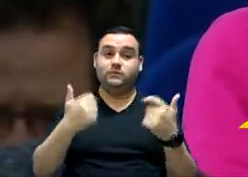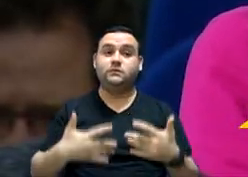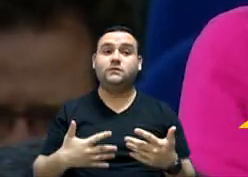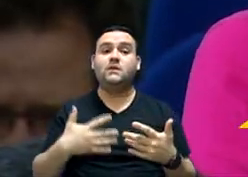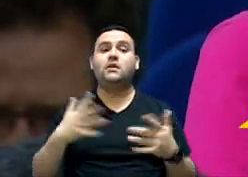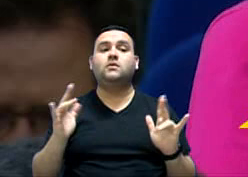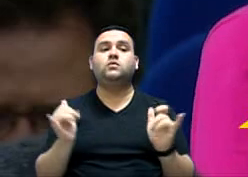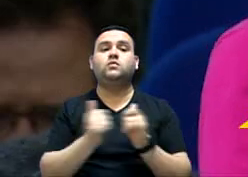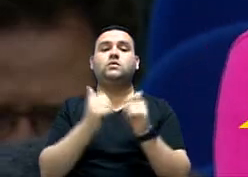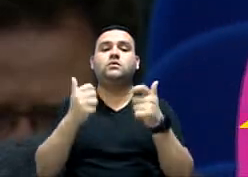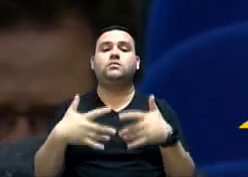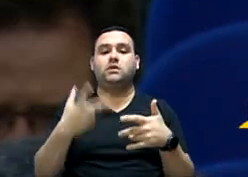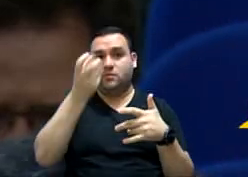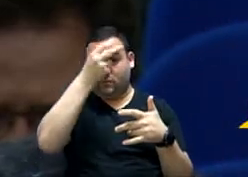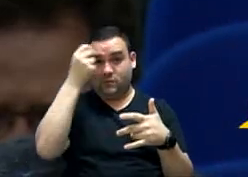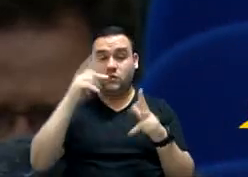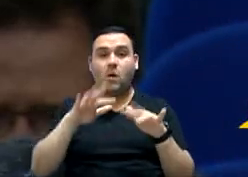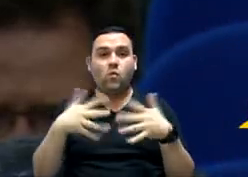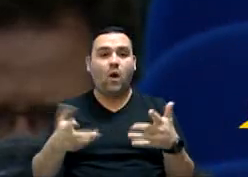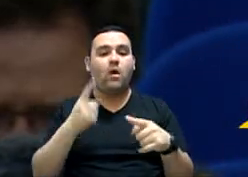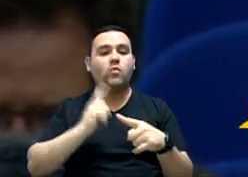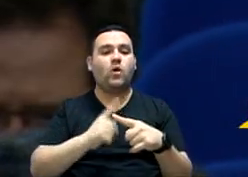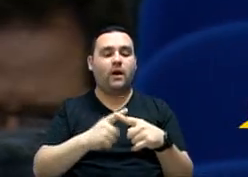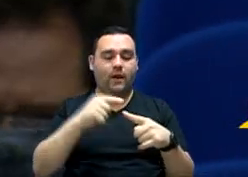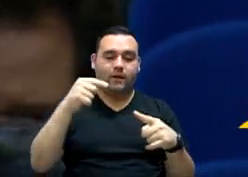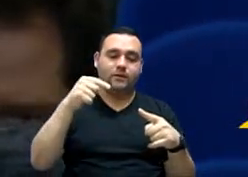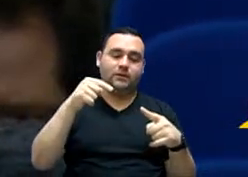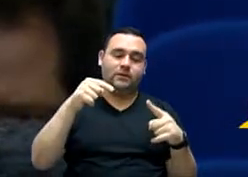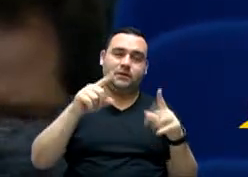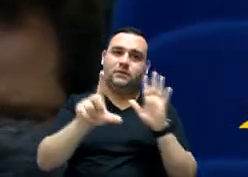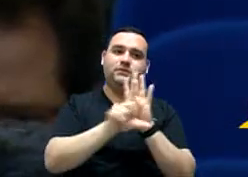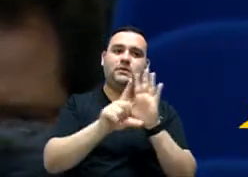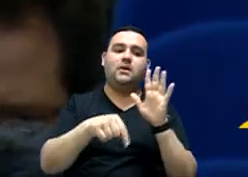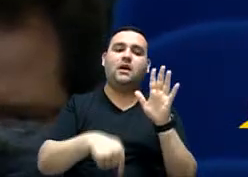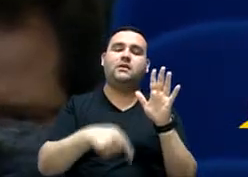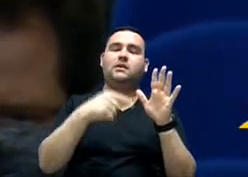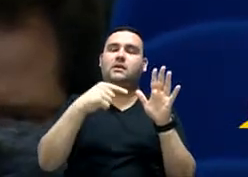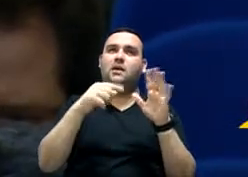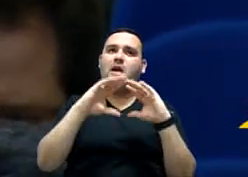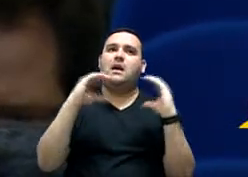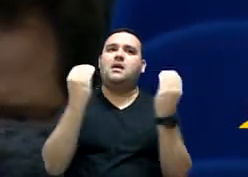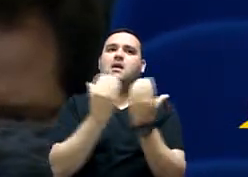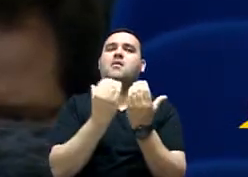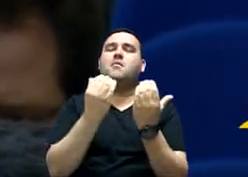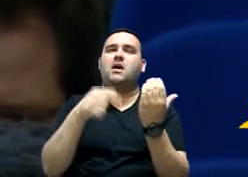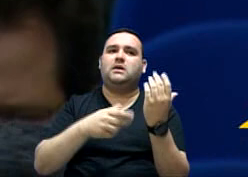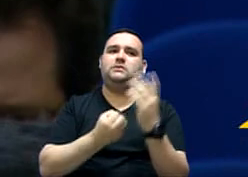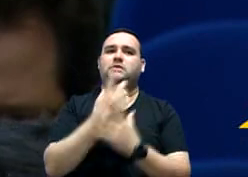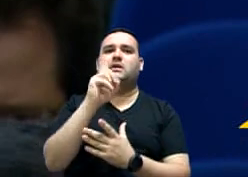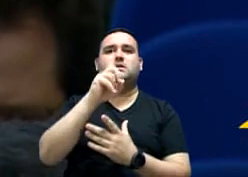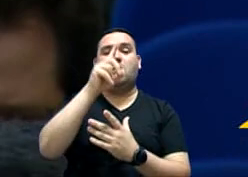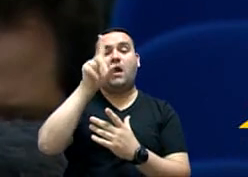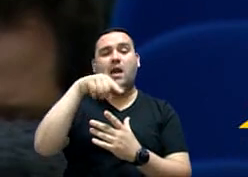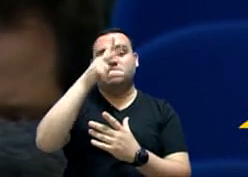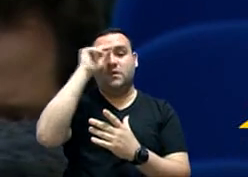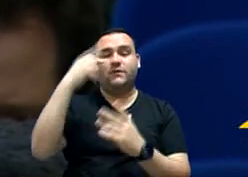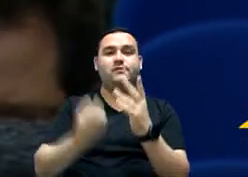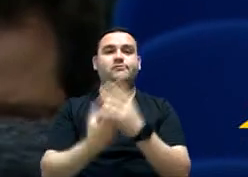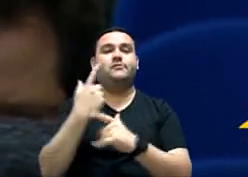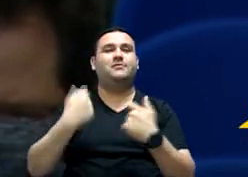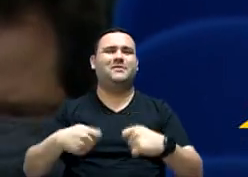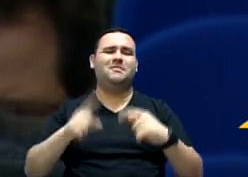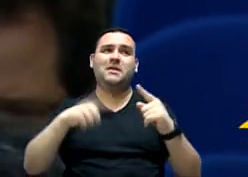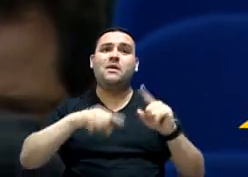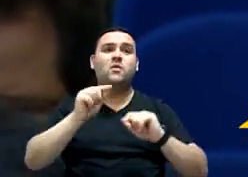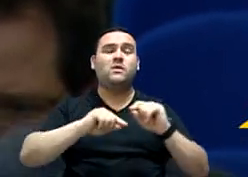foi a justificativa da prefeitura. Foi pela inconstitucionalidade, dizendo que é de iniciativa da prefeitura. E nós sabemos que é